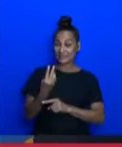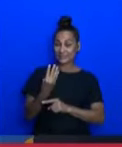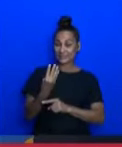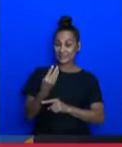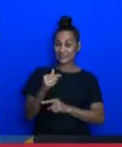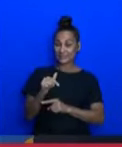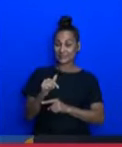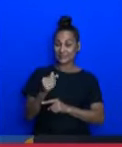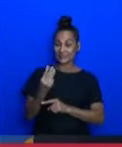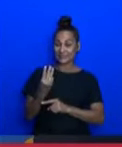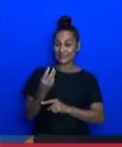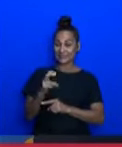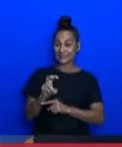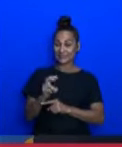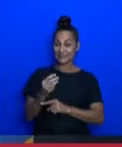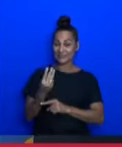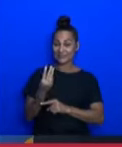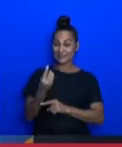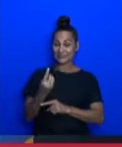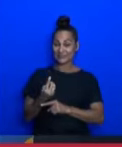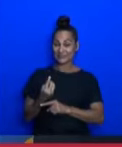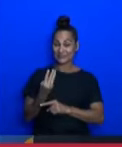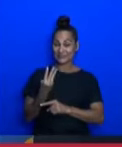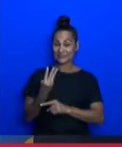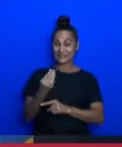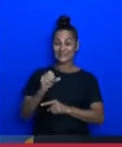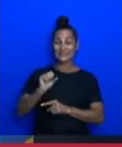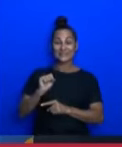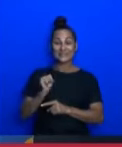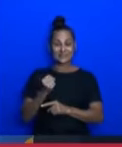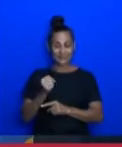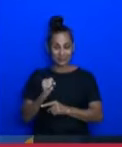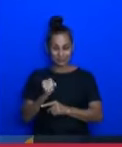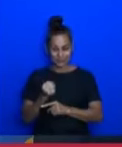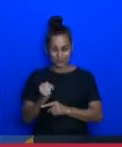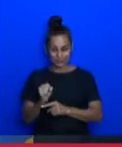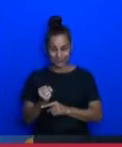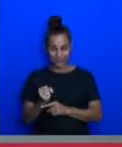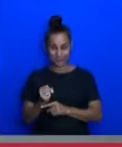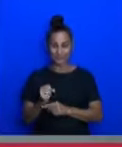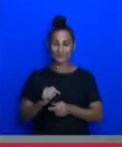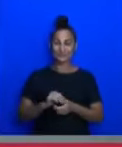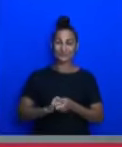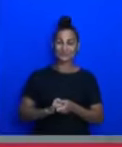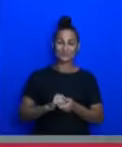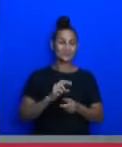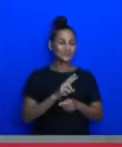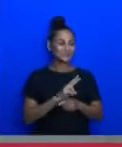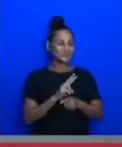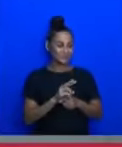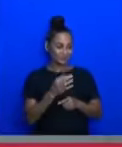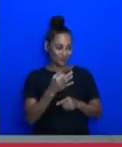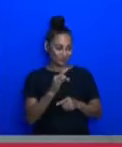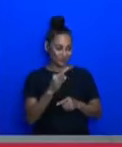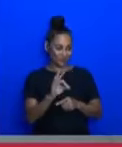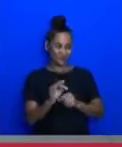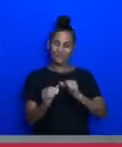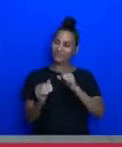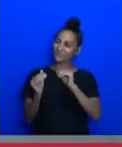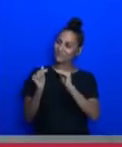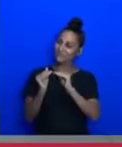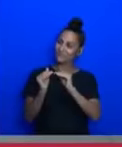32, 47, 35, 31 e 38. Auditoras, confirmam?